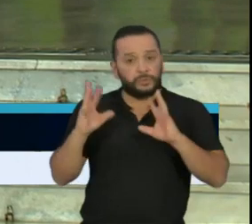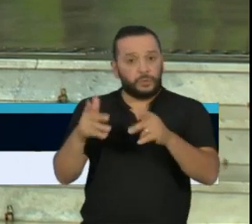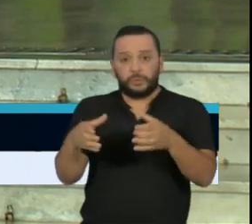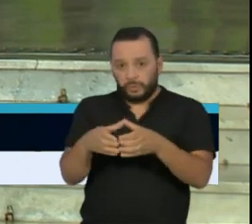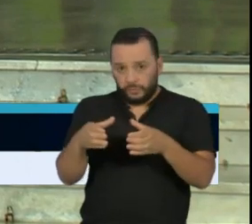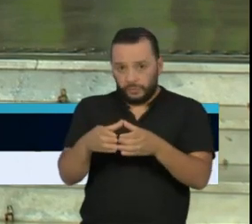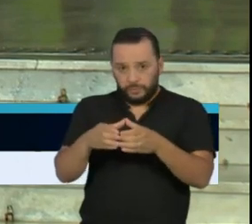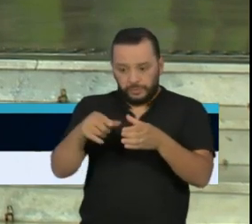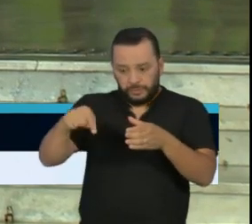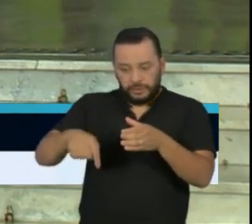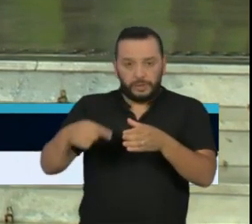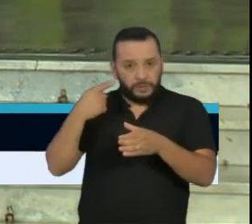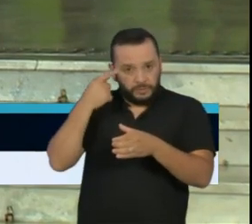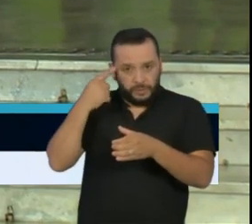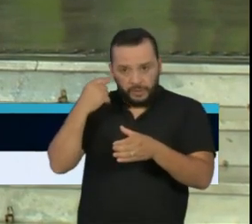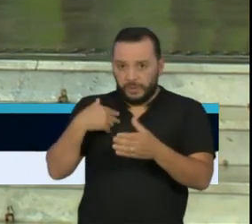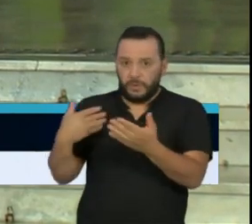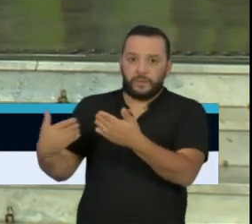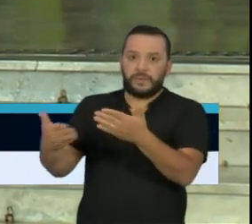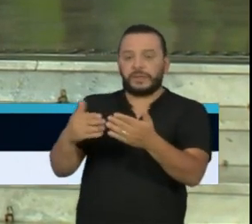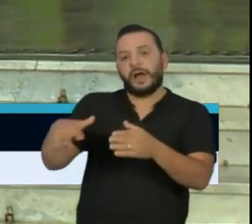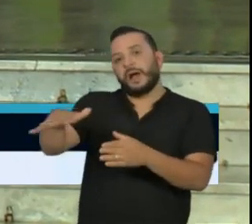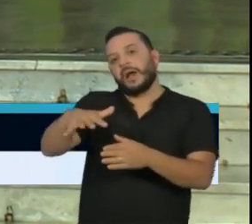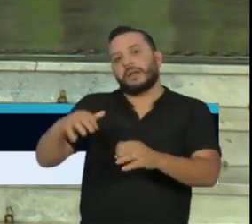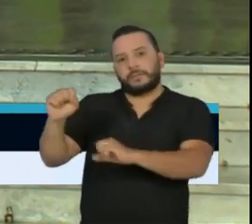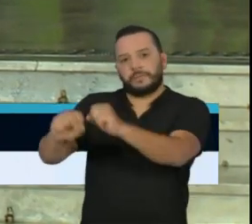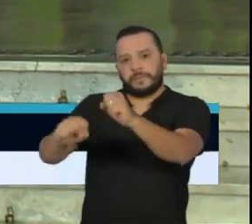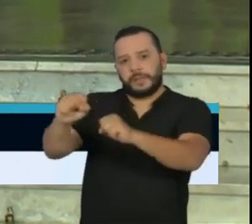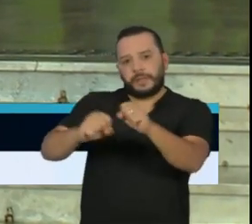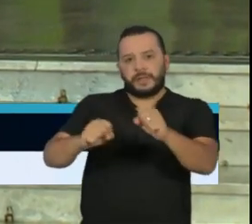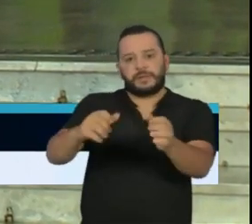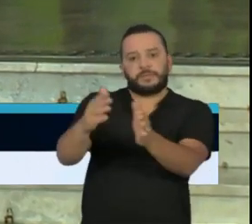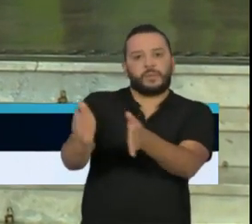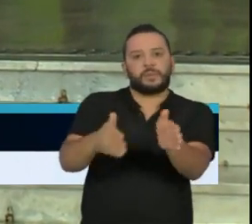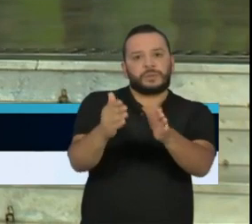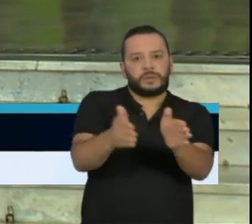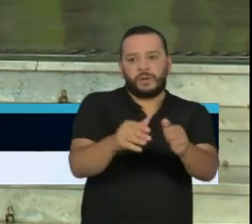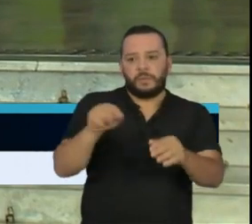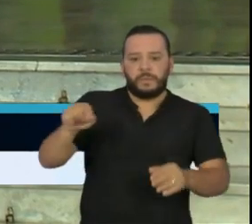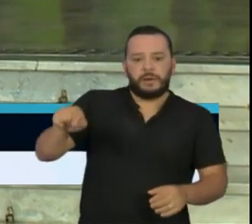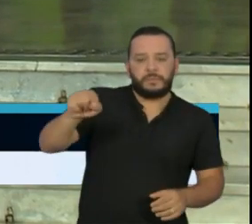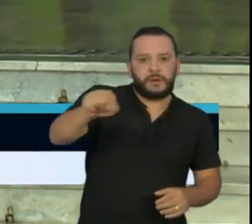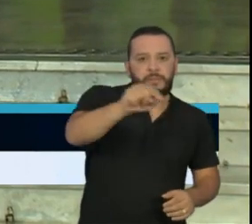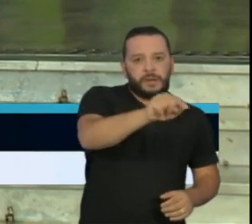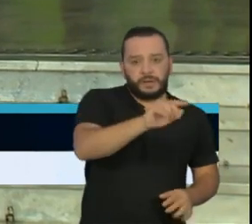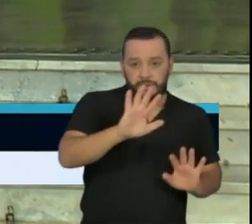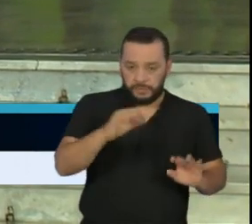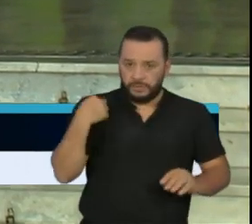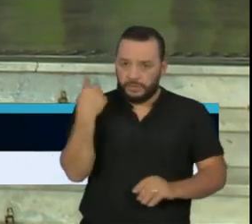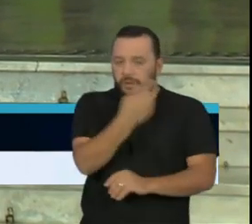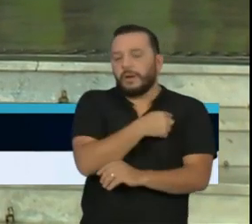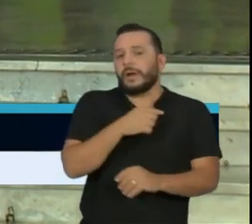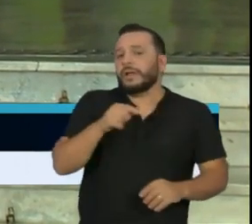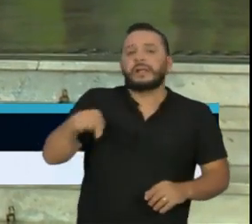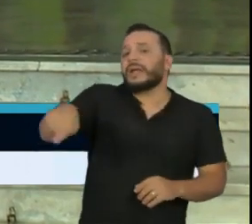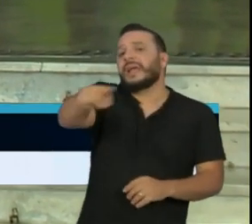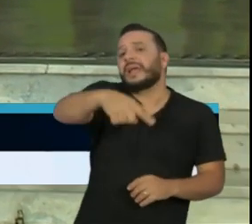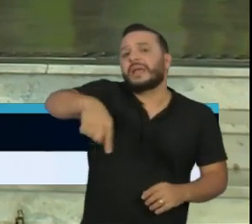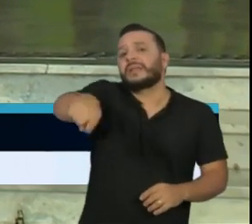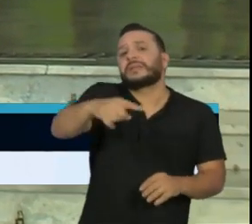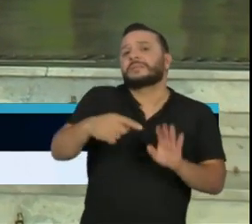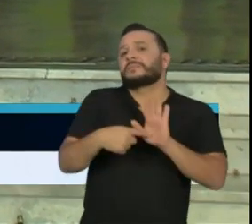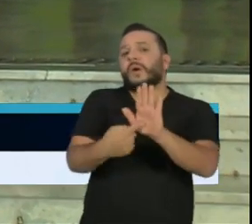tem dialogado com o setor produtivo, com as entidades do setor produtivo, uma das grandes preocupações que as entidades mostram